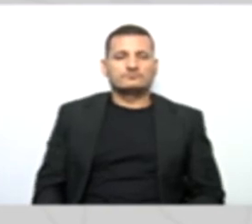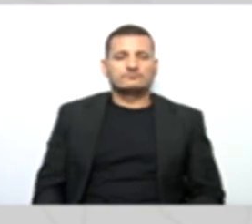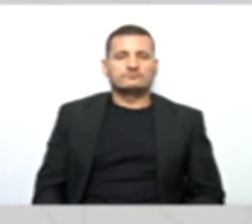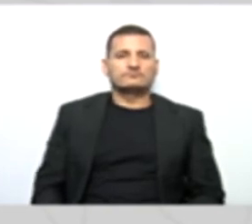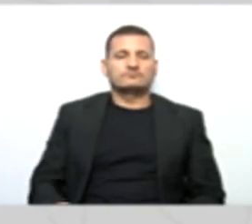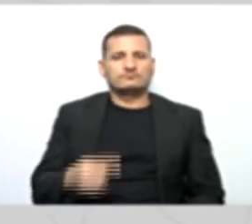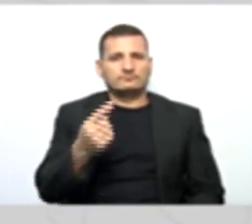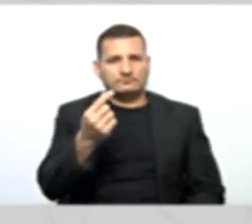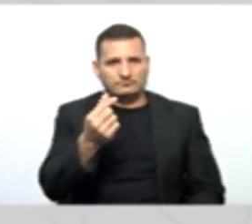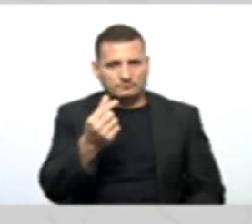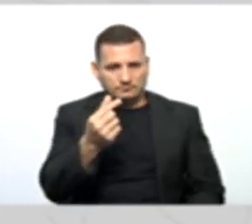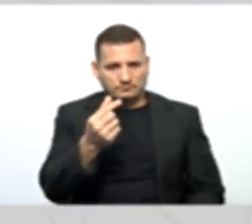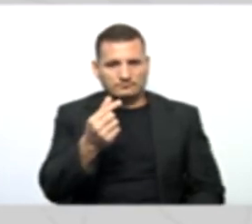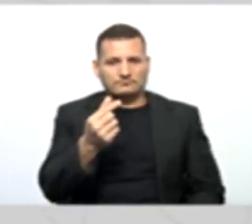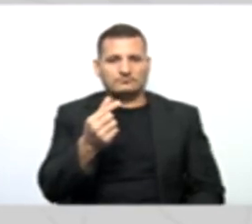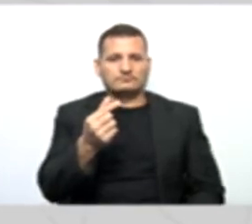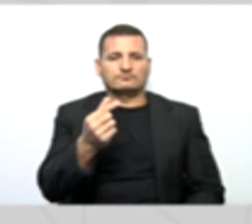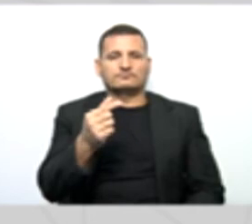preço.